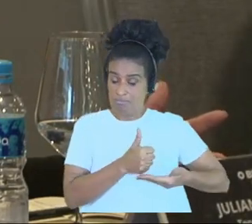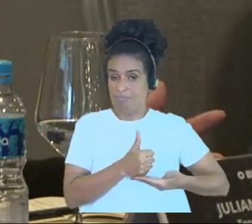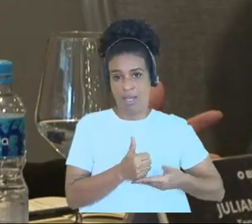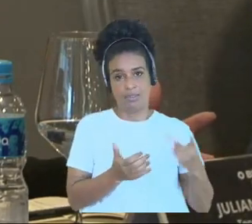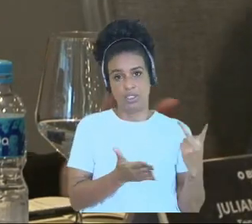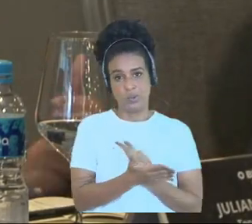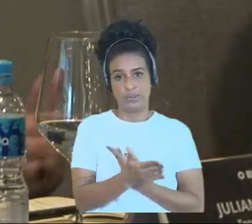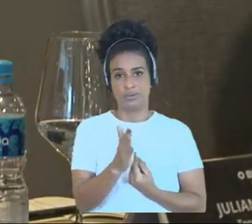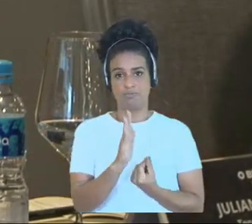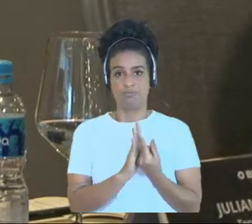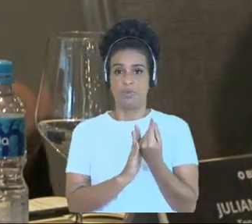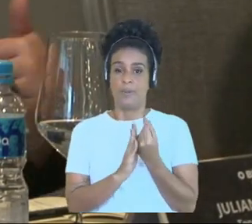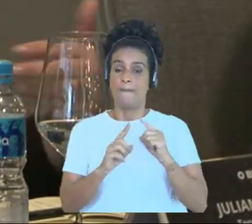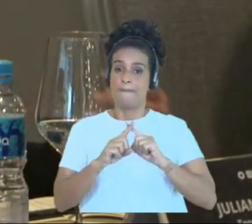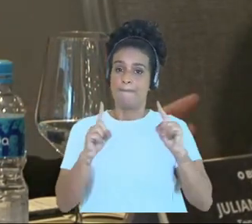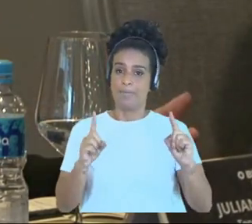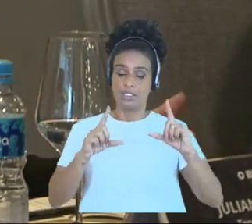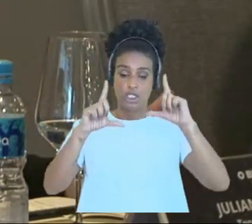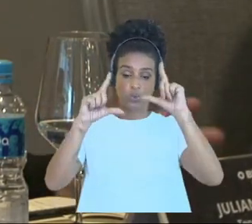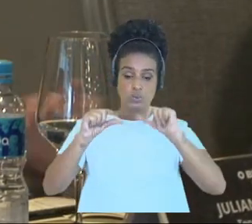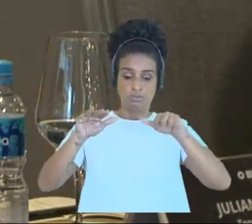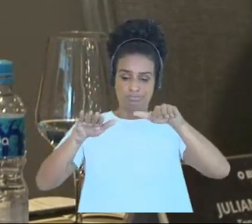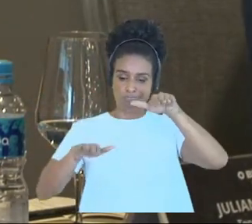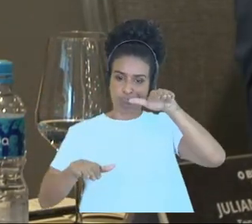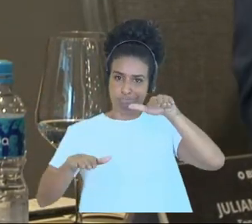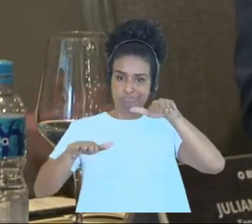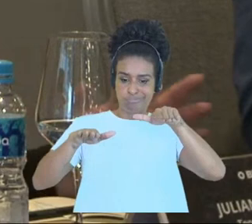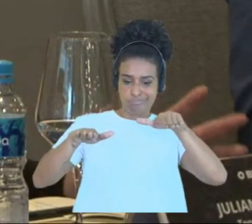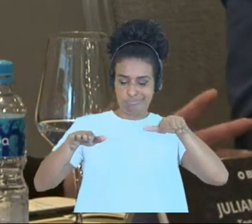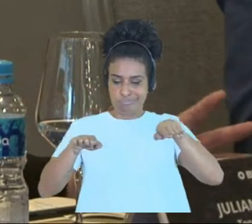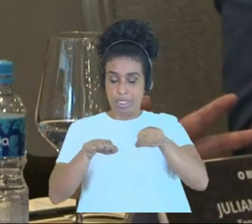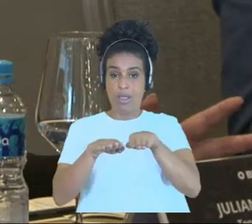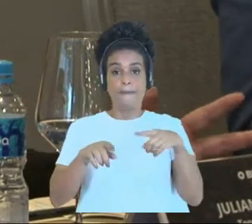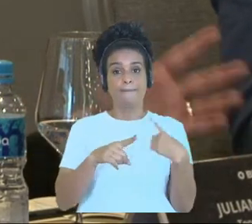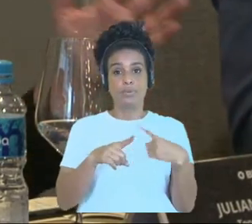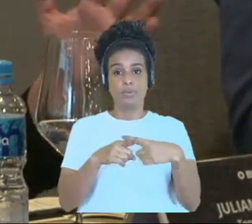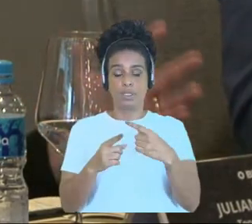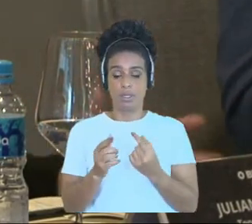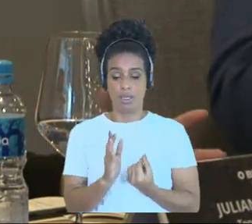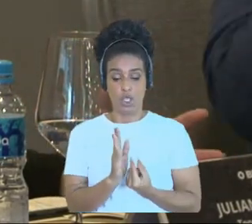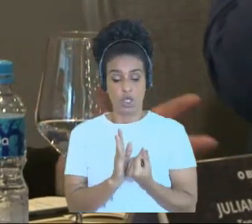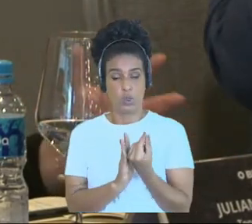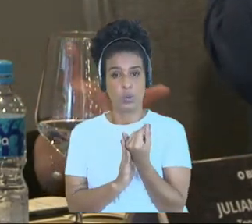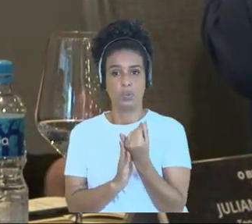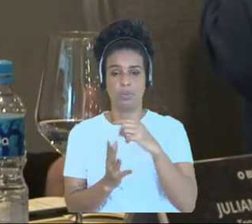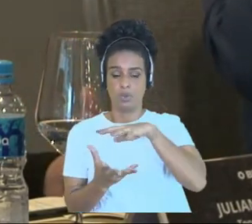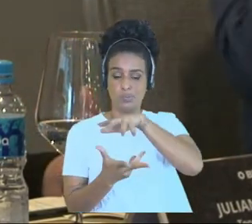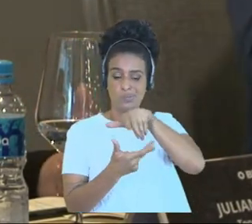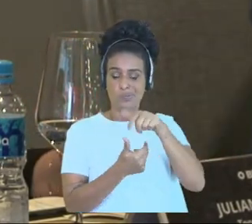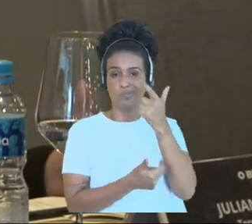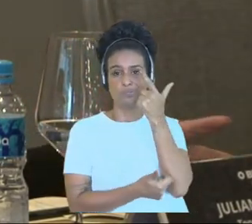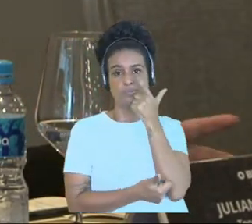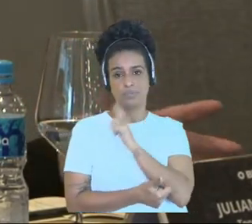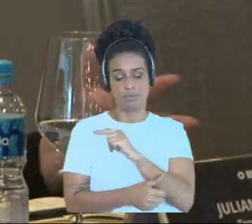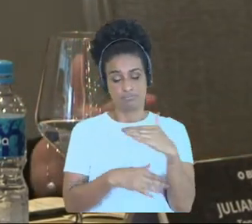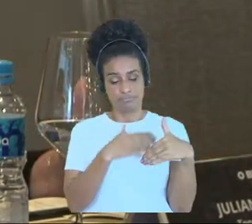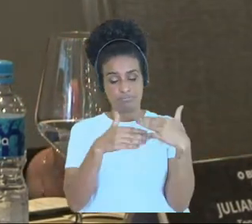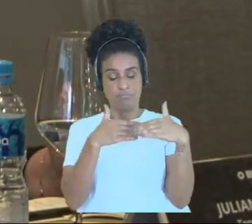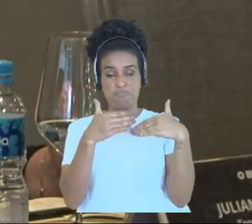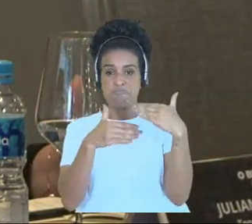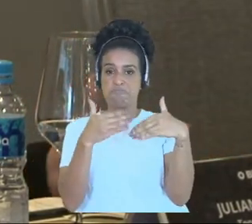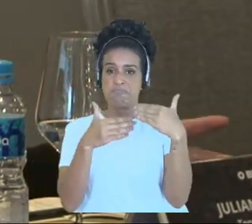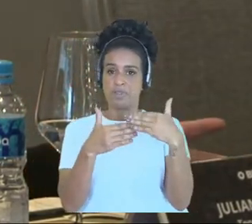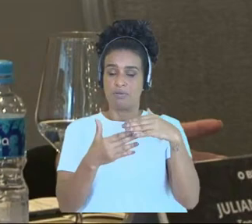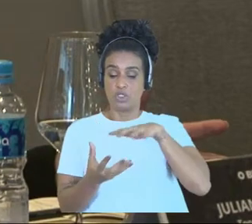dentro da economia. E eu me refiro a gente reduzir a desigualdade, porque não existe nenhuma economia no mundo que consiga prosperar, ter um